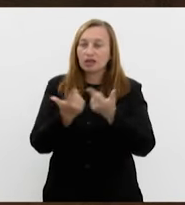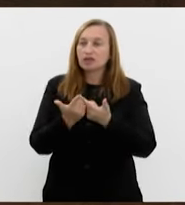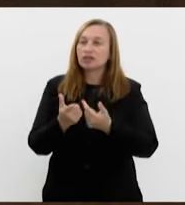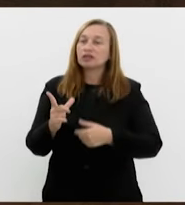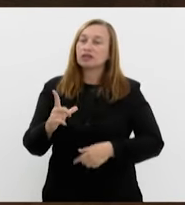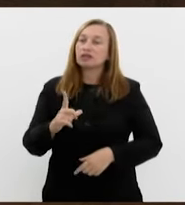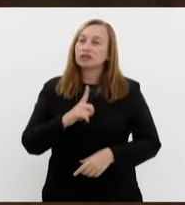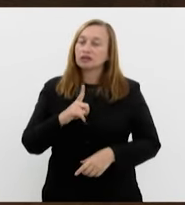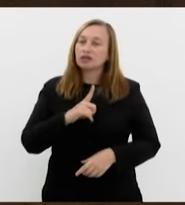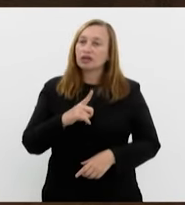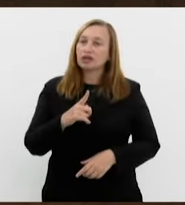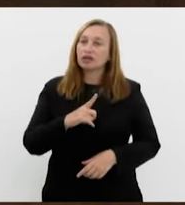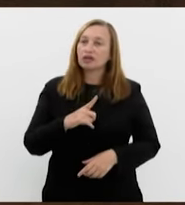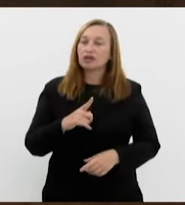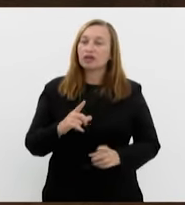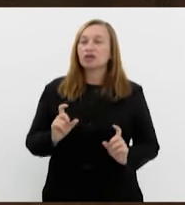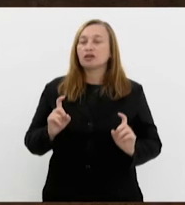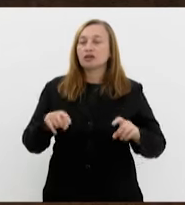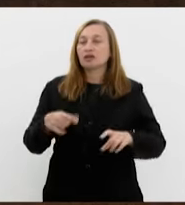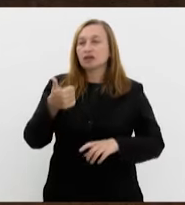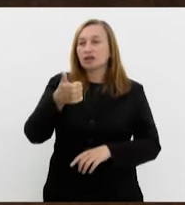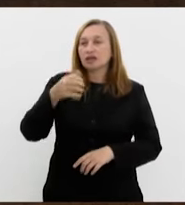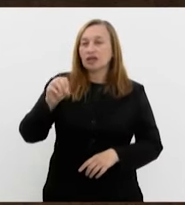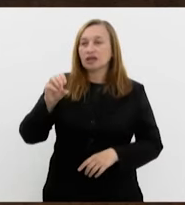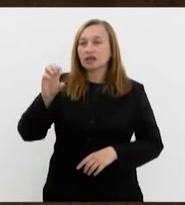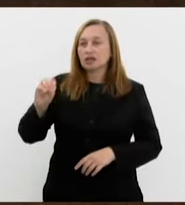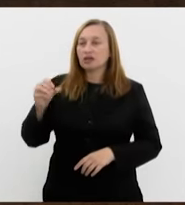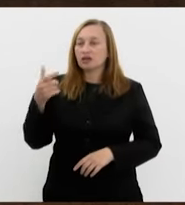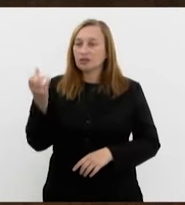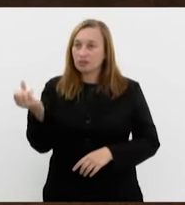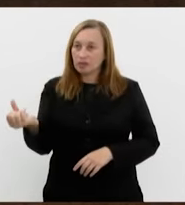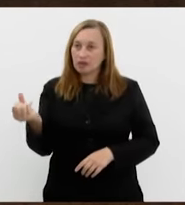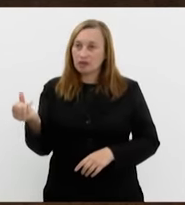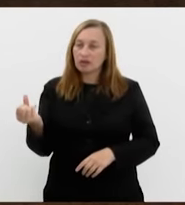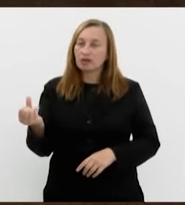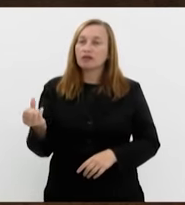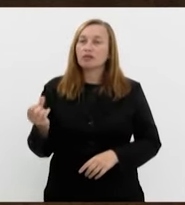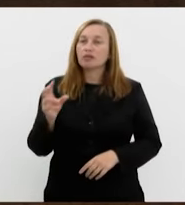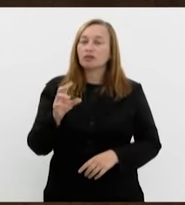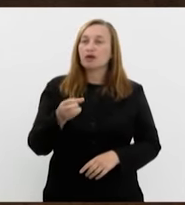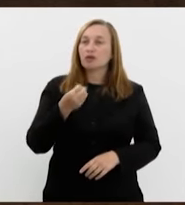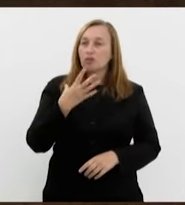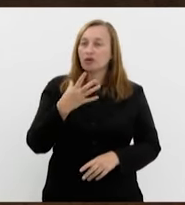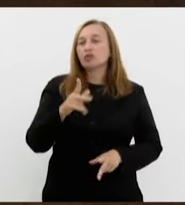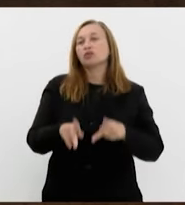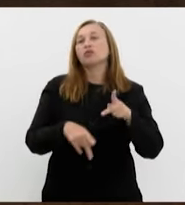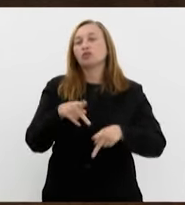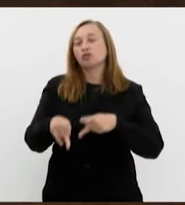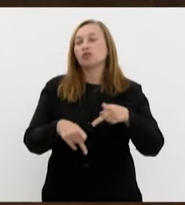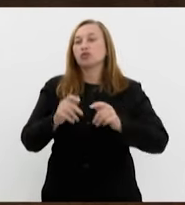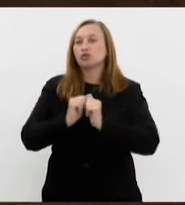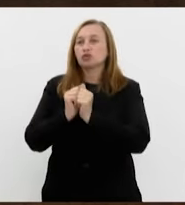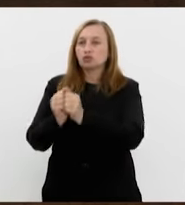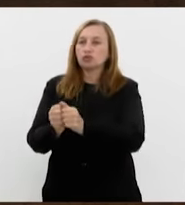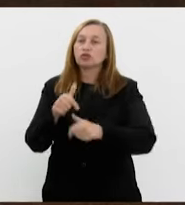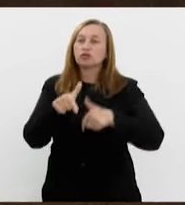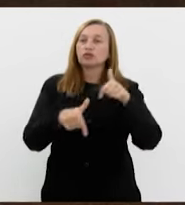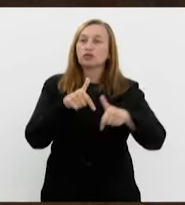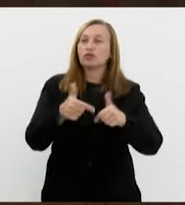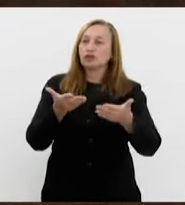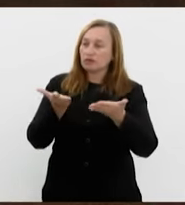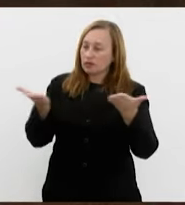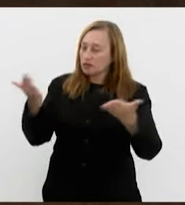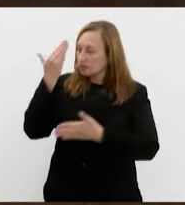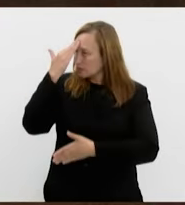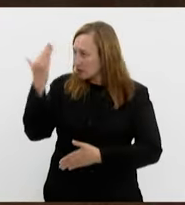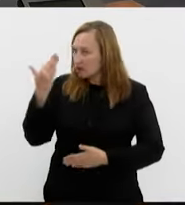gabinete 1006 dessa casa para usar para o bem da sociedade e junto ao trabalho de vocês.